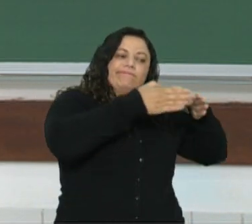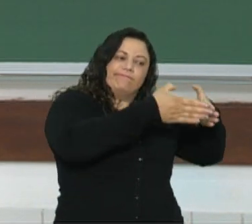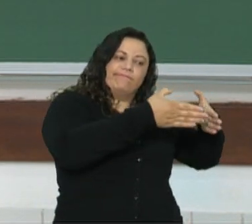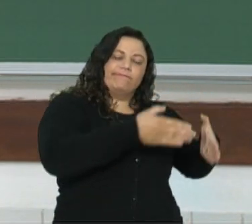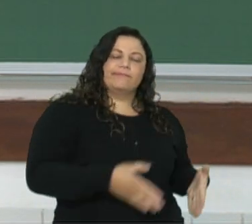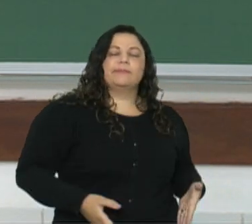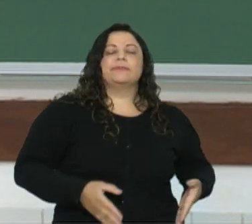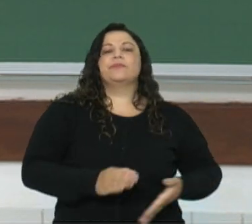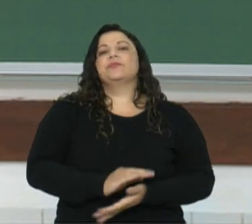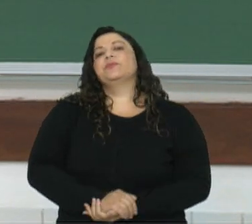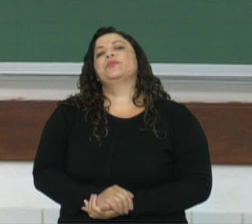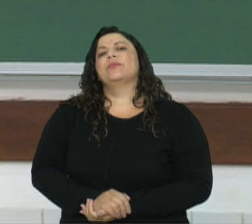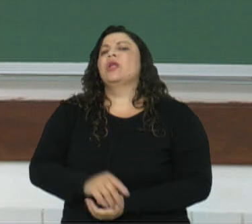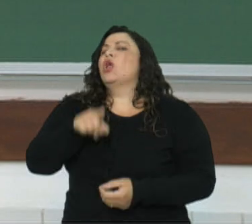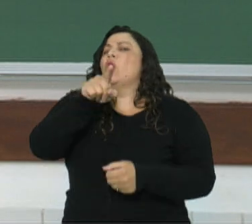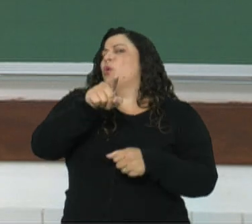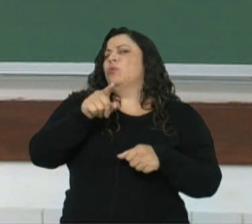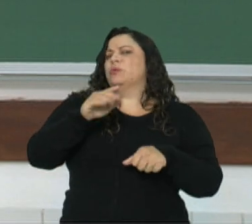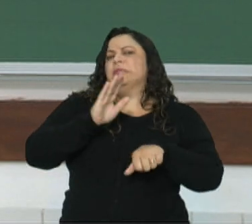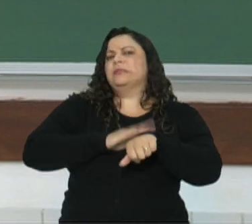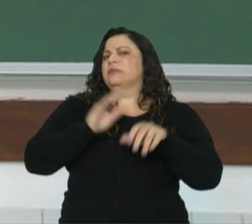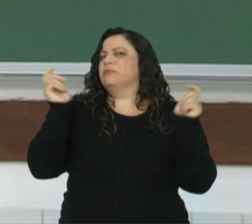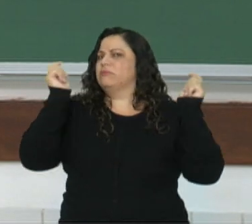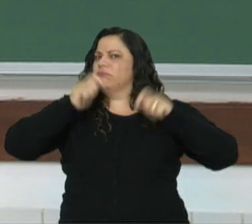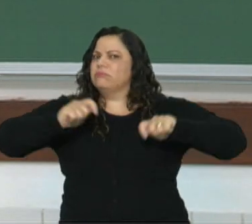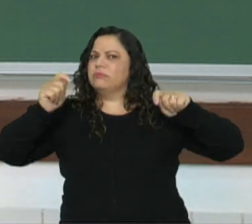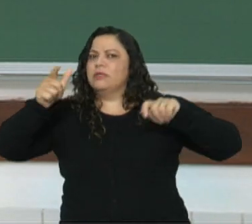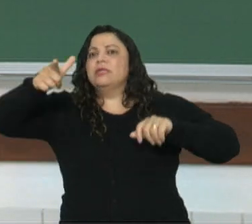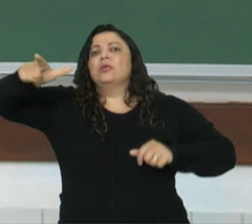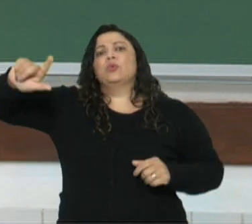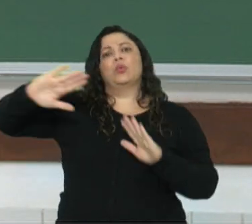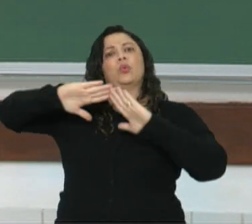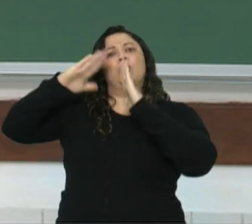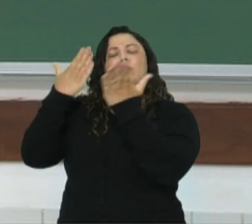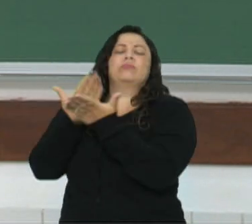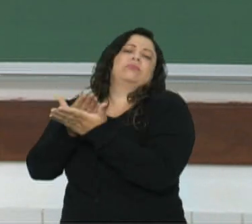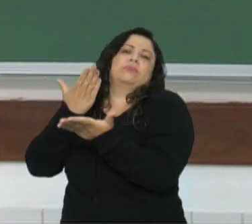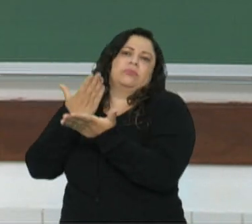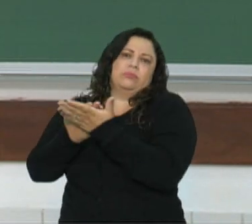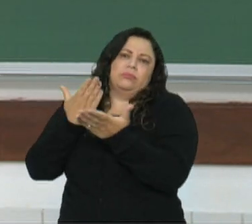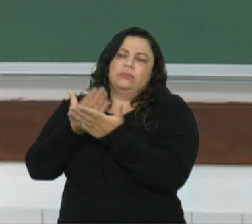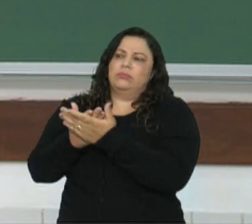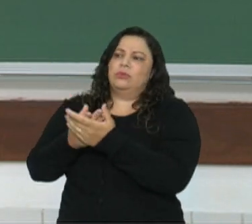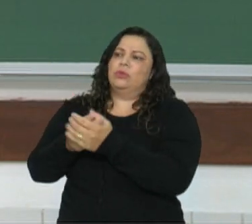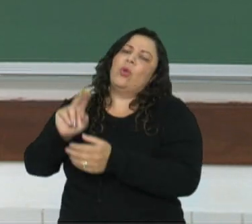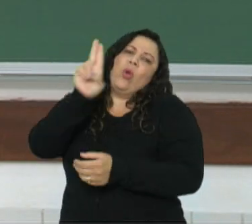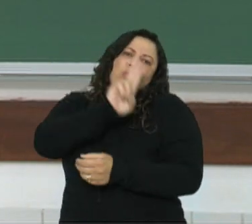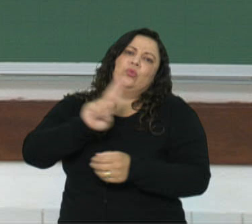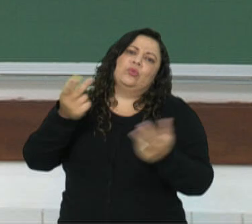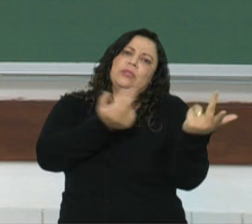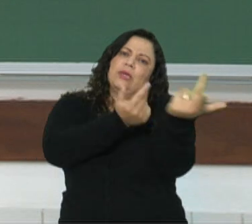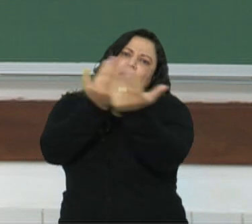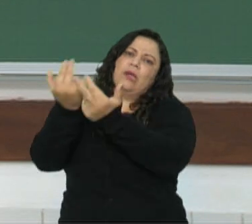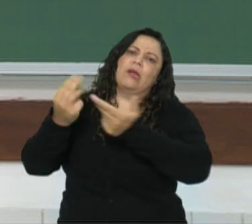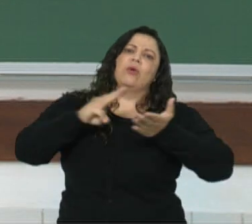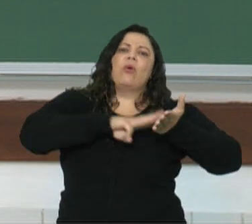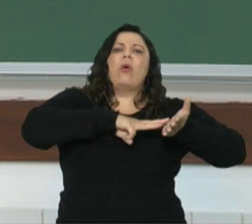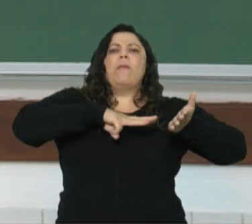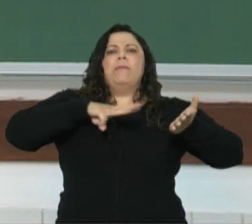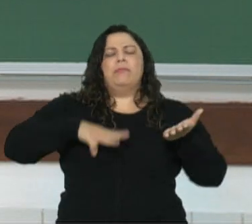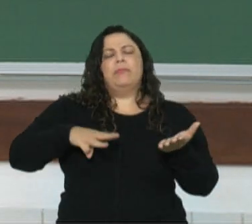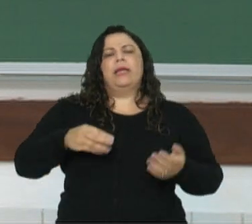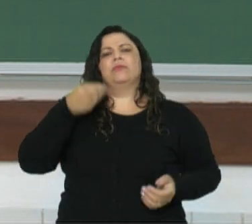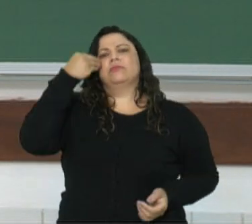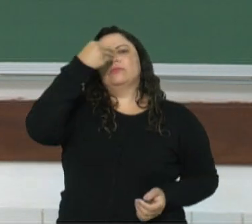E aí o que você pode fazer é ir numa outra escola, usar o mesmo método